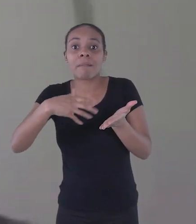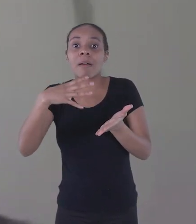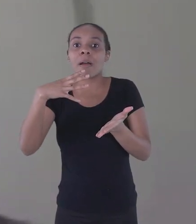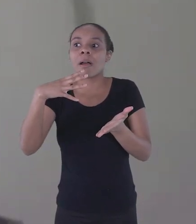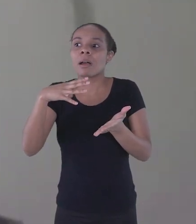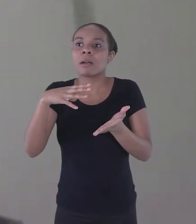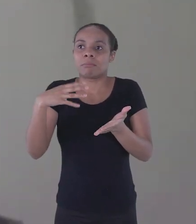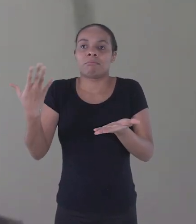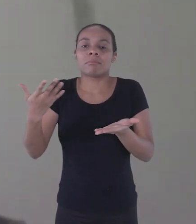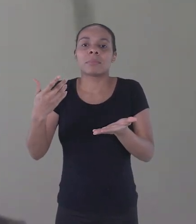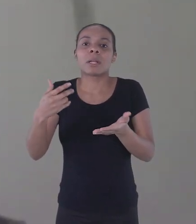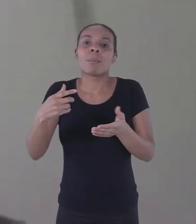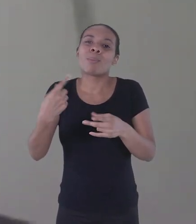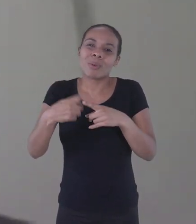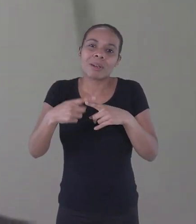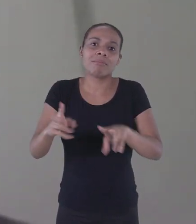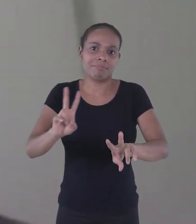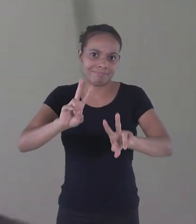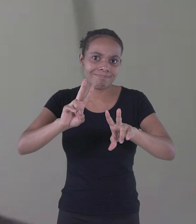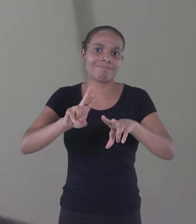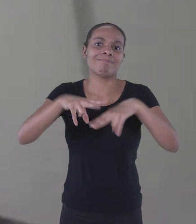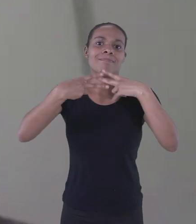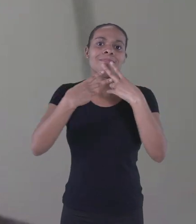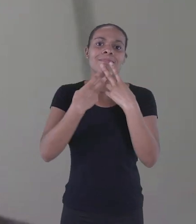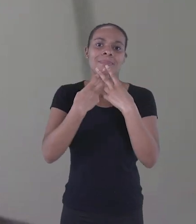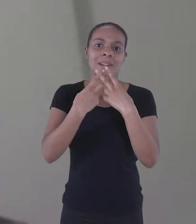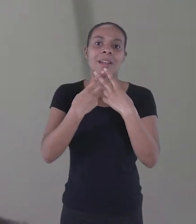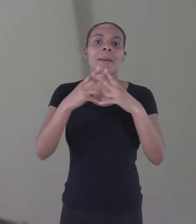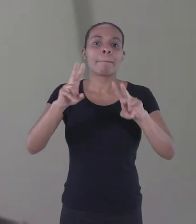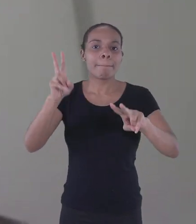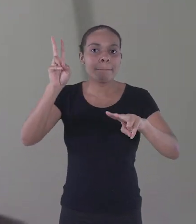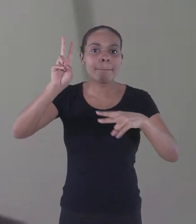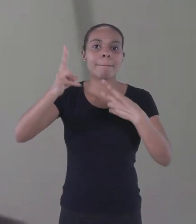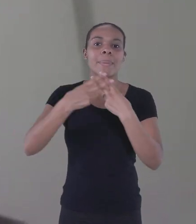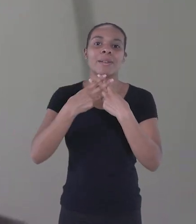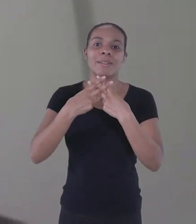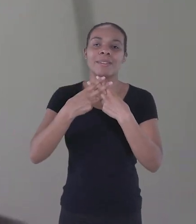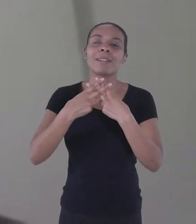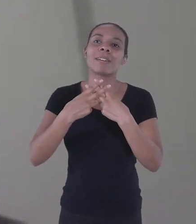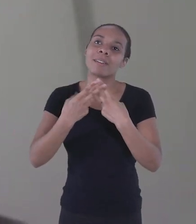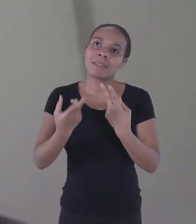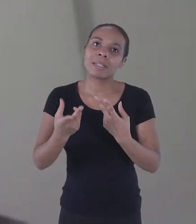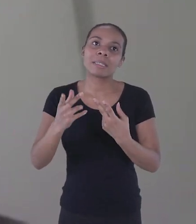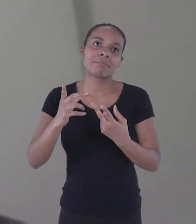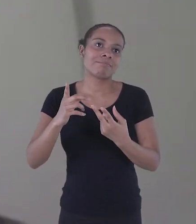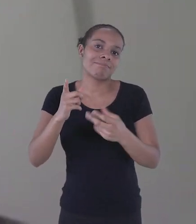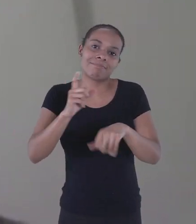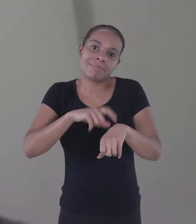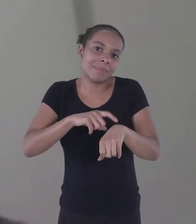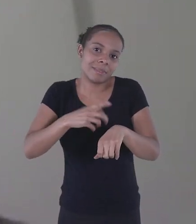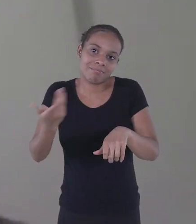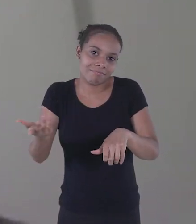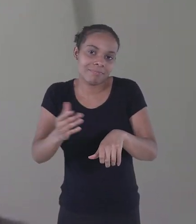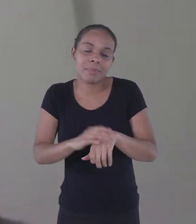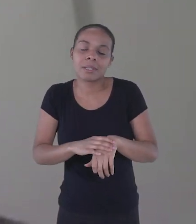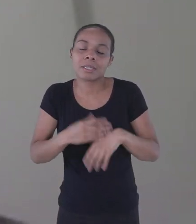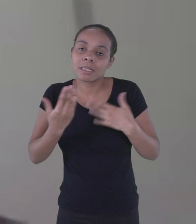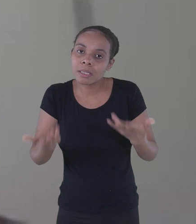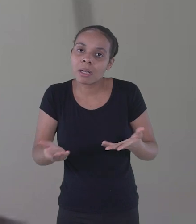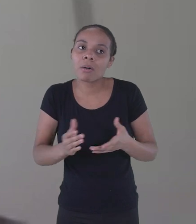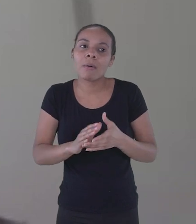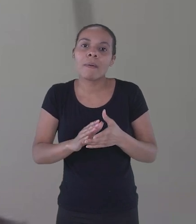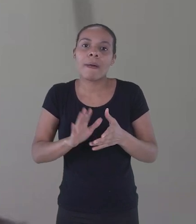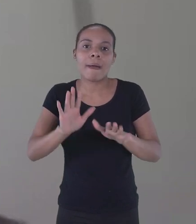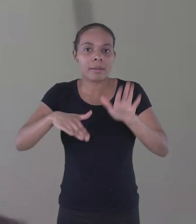havia realmente. A prisão tem uma vantagem que a gente tem muito tempo, né? Então, eu escrevia cartas, às vezes,